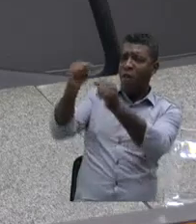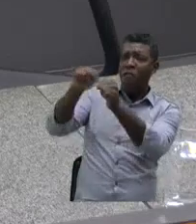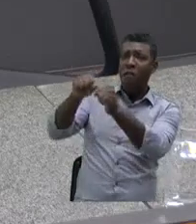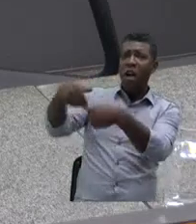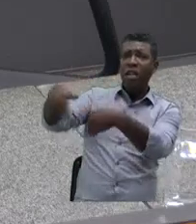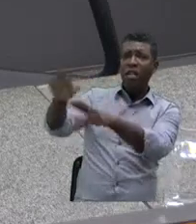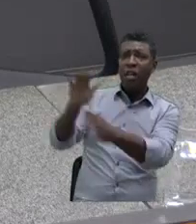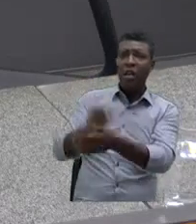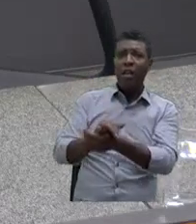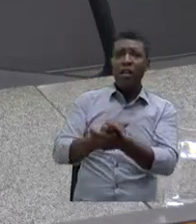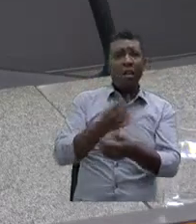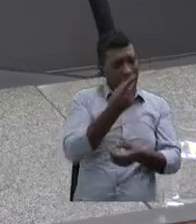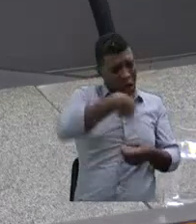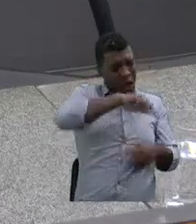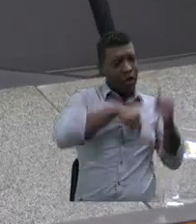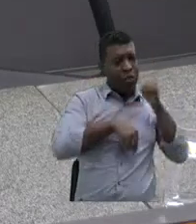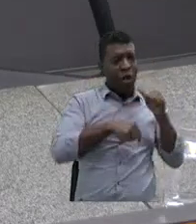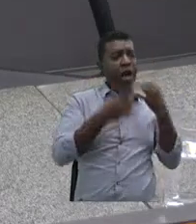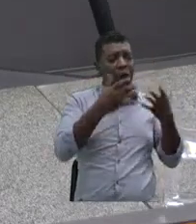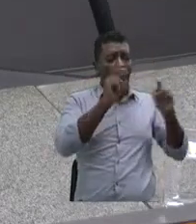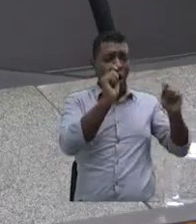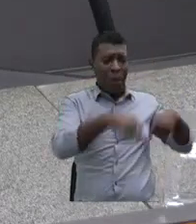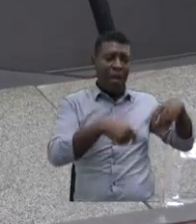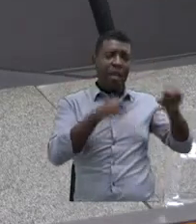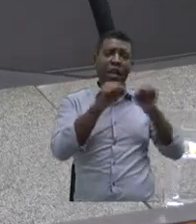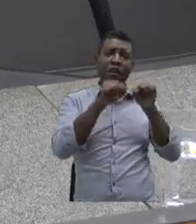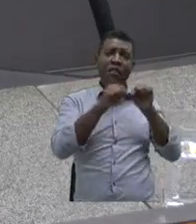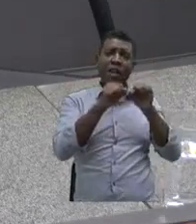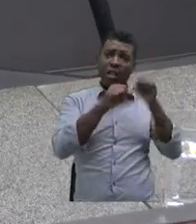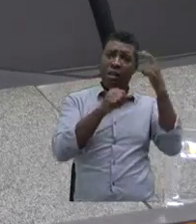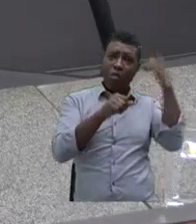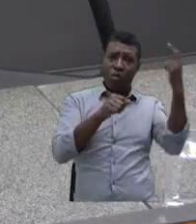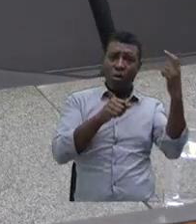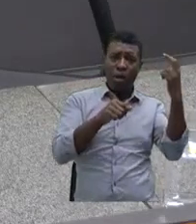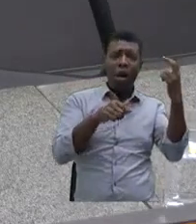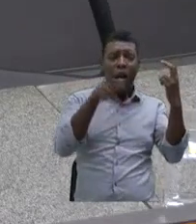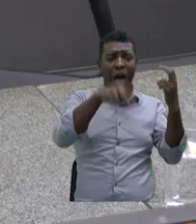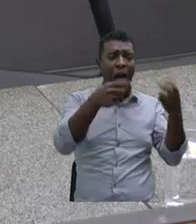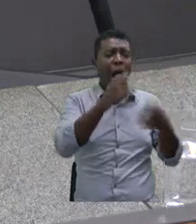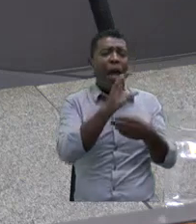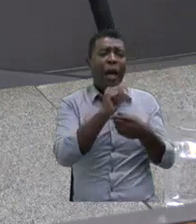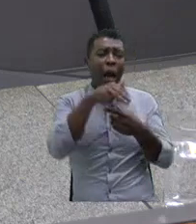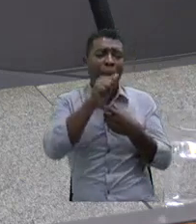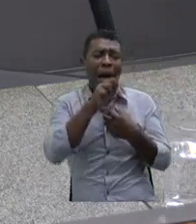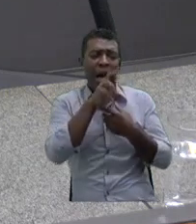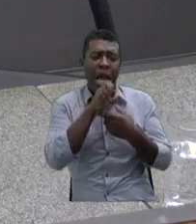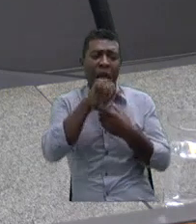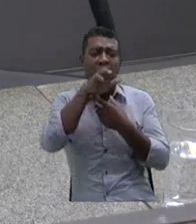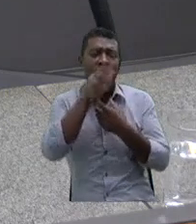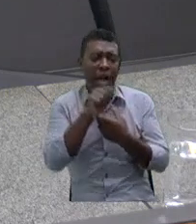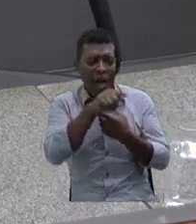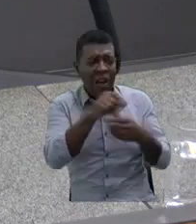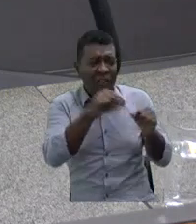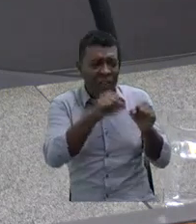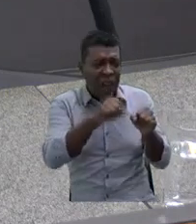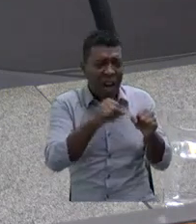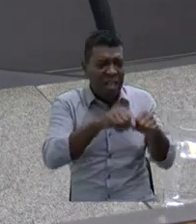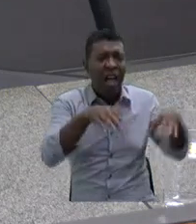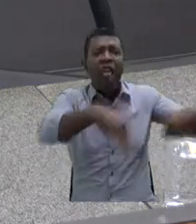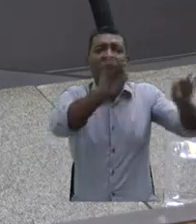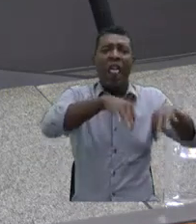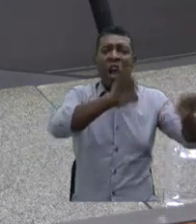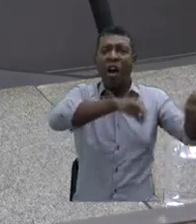fazer cultura. Não que não tenha valor em ser camareira, mas eu vou dizer para nós, mulheres negras, nós já estamos cansadas de ser